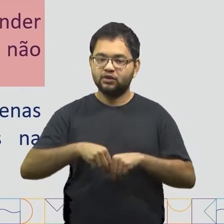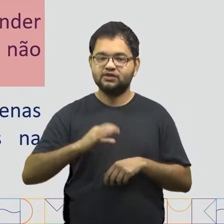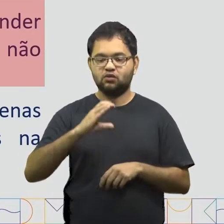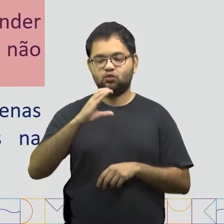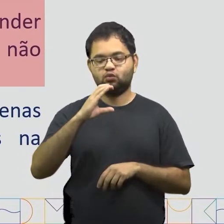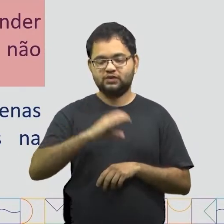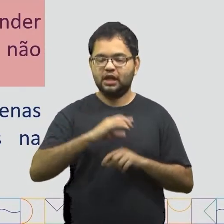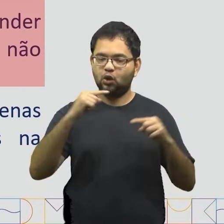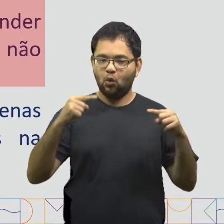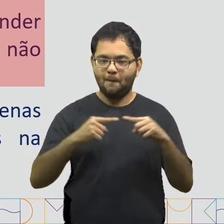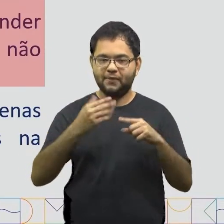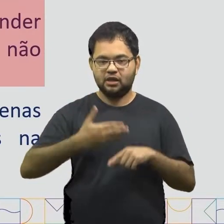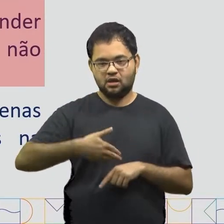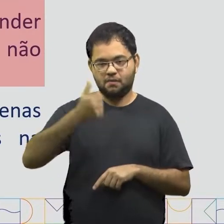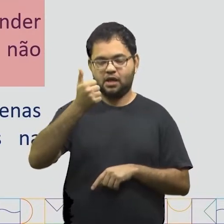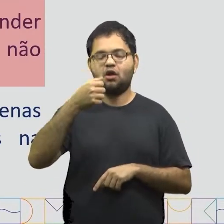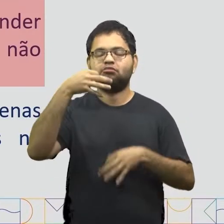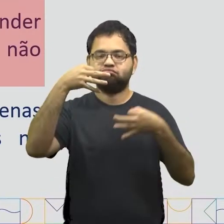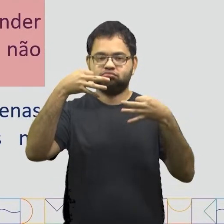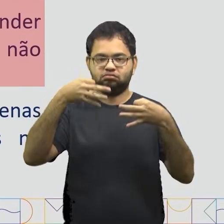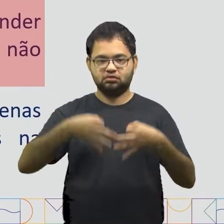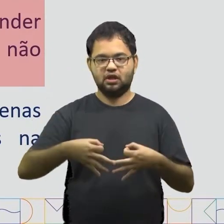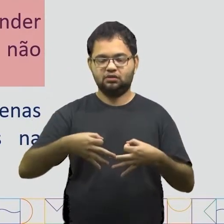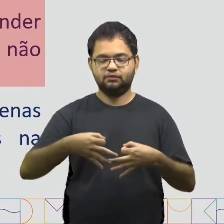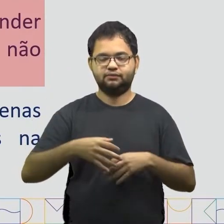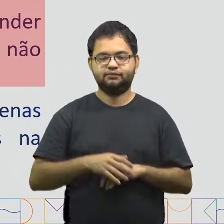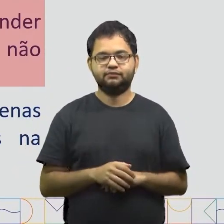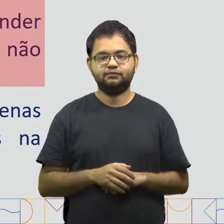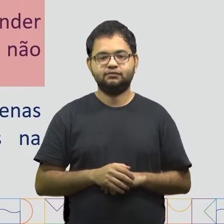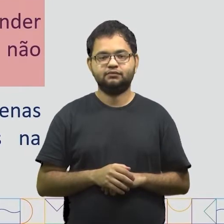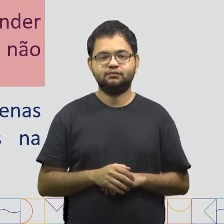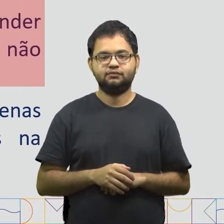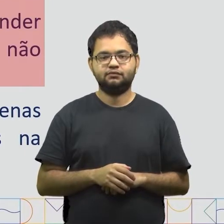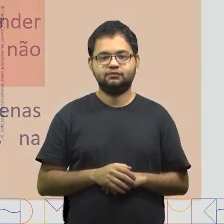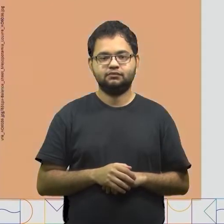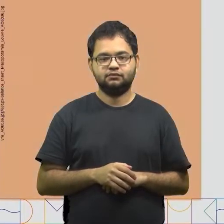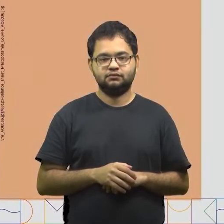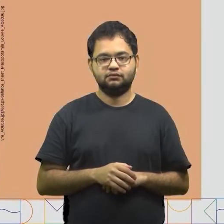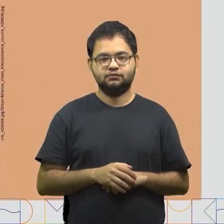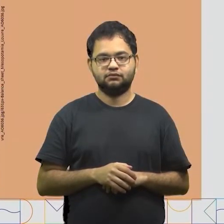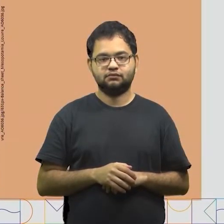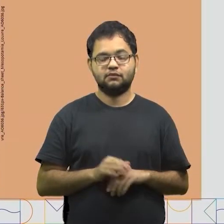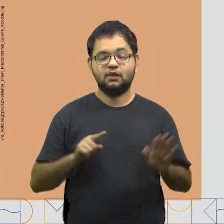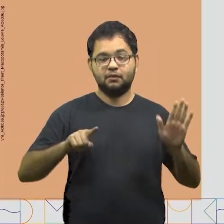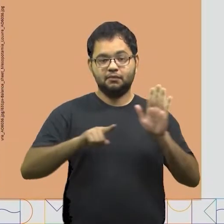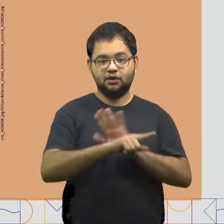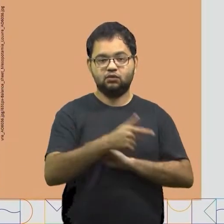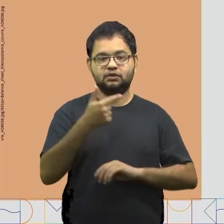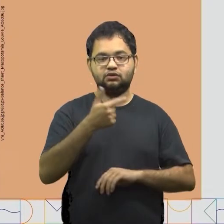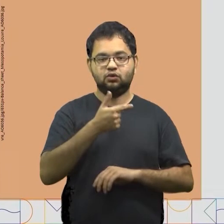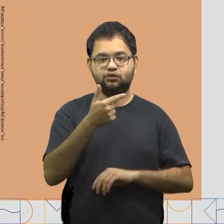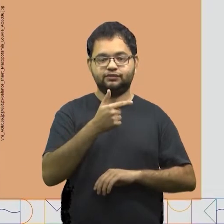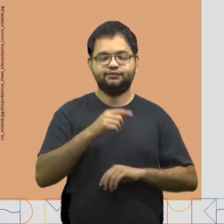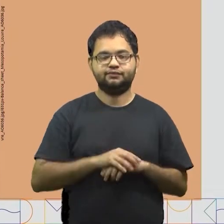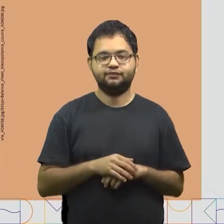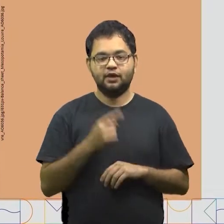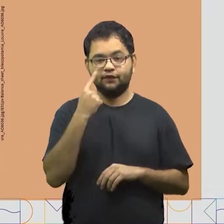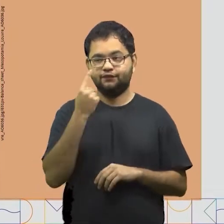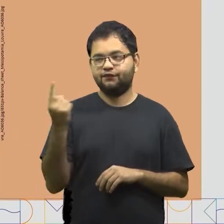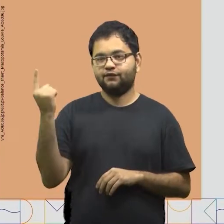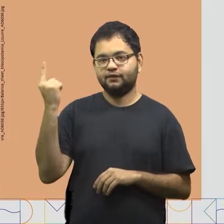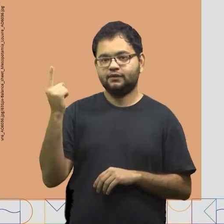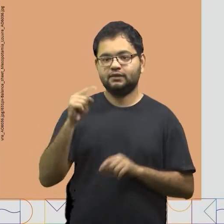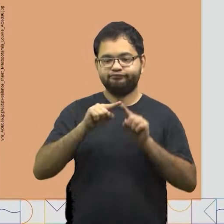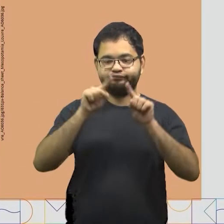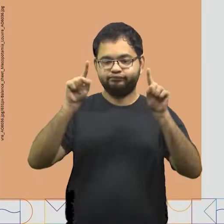c é a que melhor indica como esses grupos de Comerciantes agiam vamos atividade 2 a